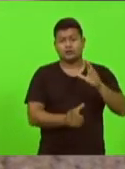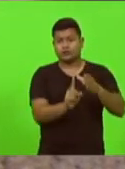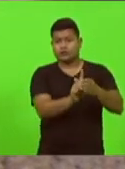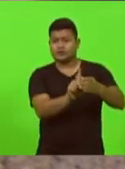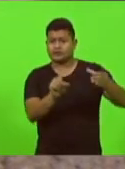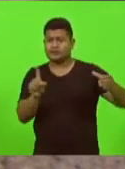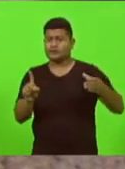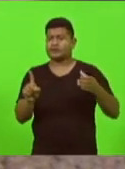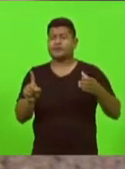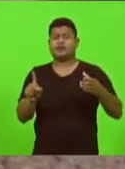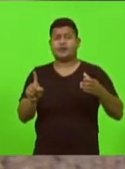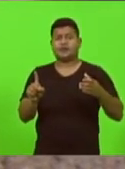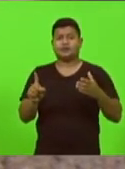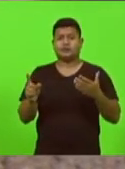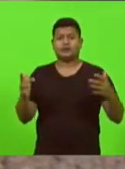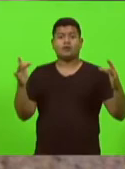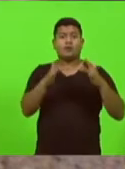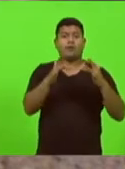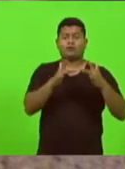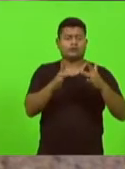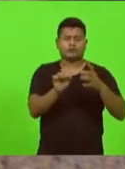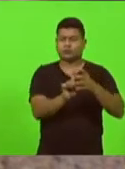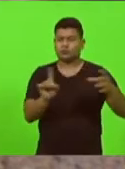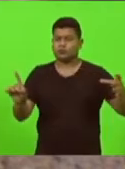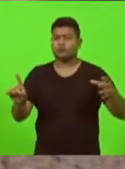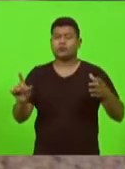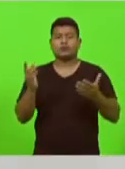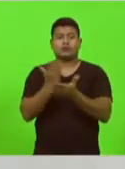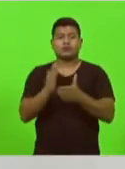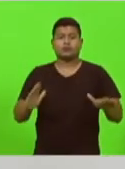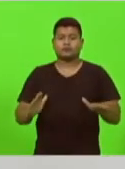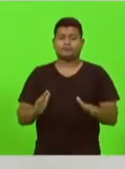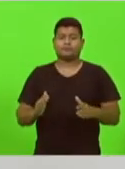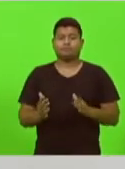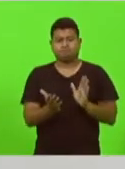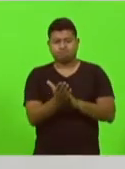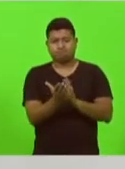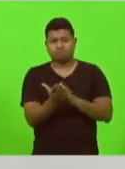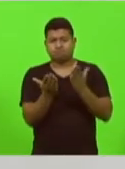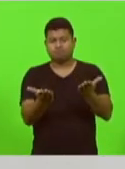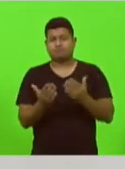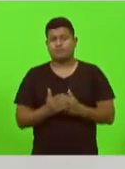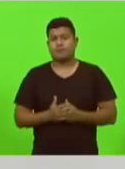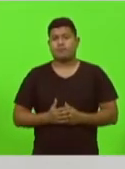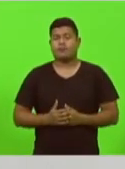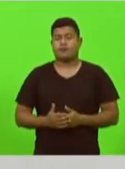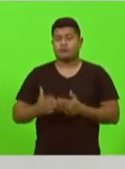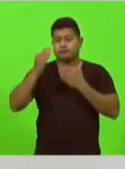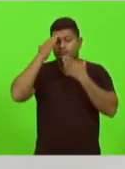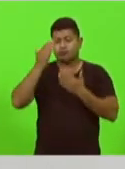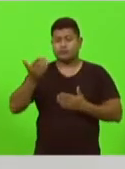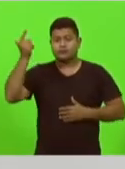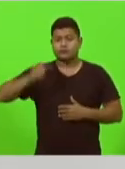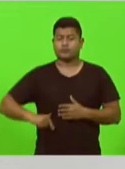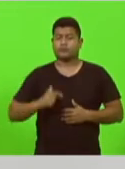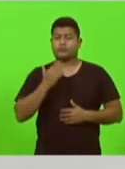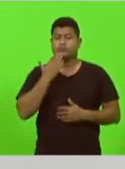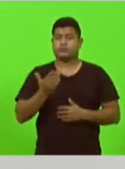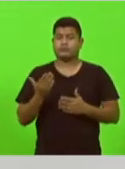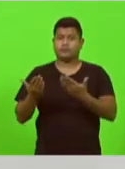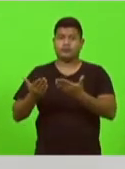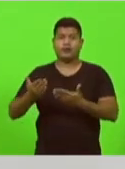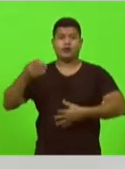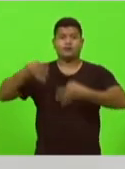a sociedade da convivência com pessoas perigosas. Parabéns. Obrigado. Mais uma vez, reforço meu pedido aos juízes de